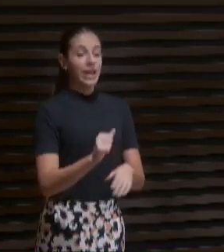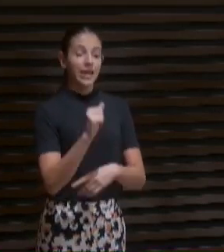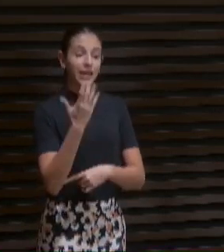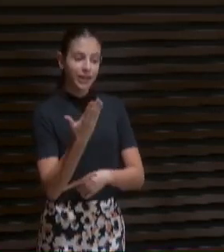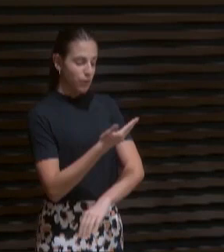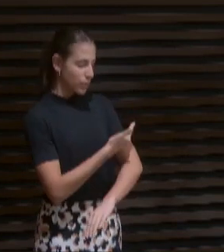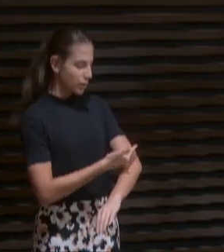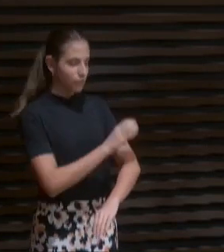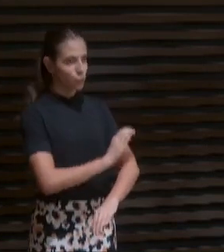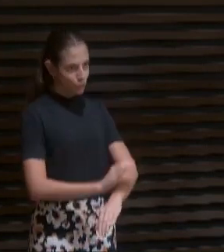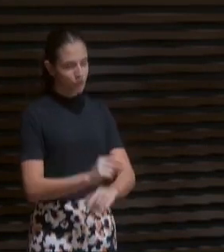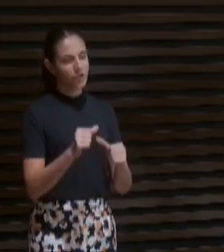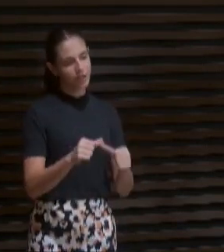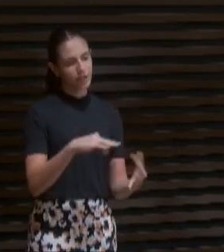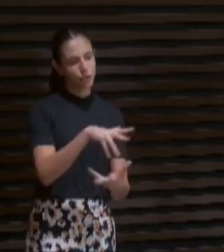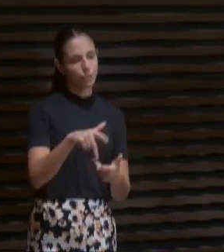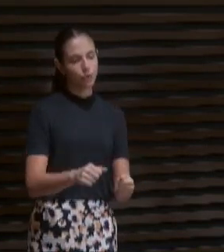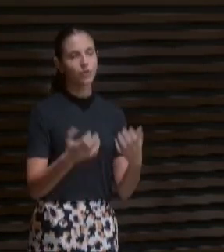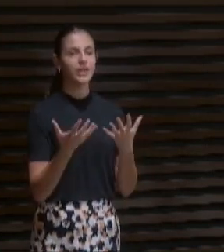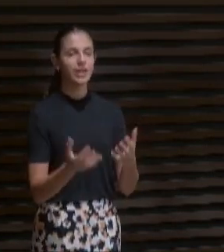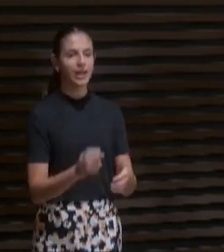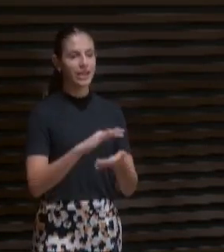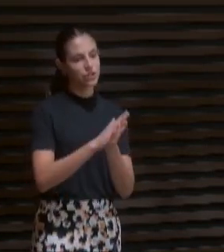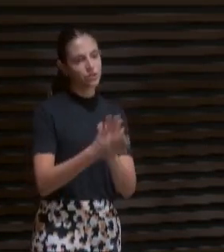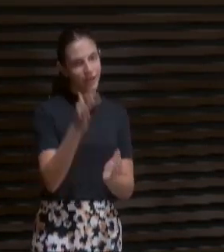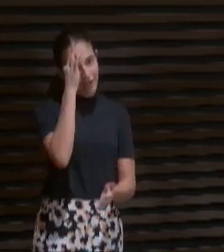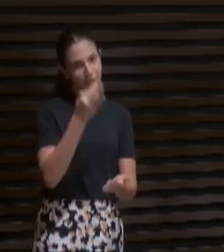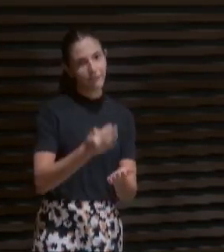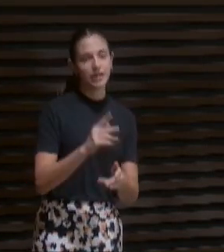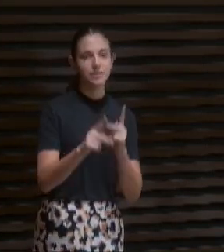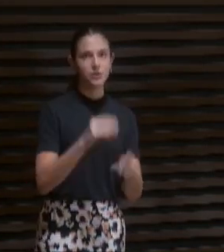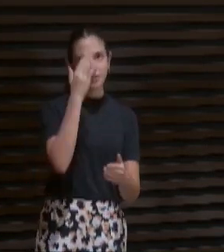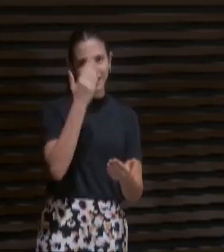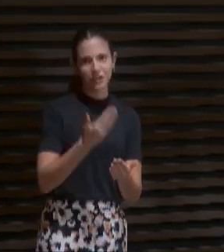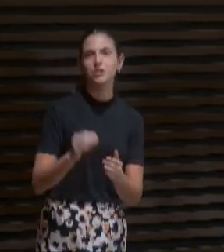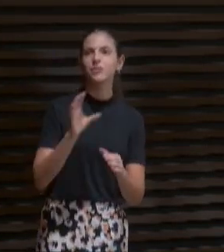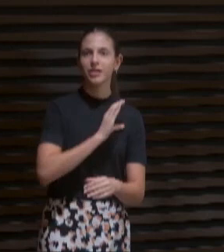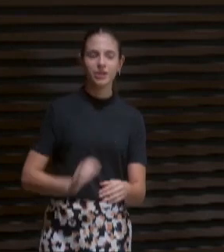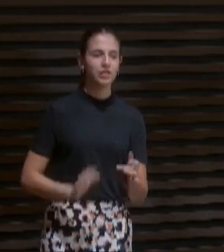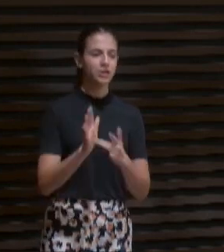desse mundo que consiga destruir a fé daqueles que têm em Cristo Jesus como seu Salvador.